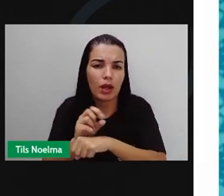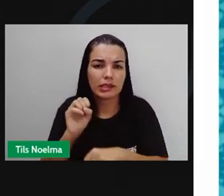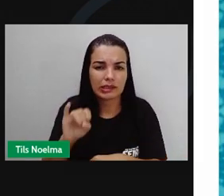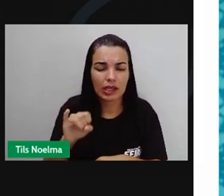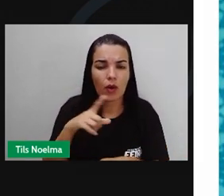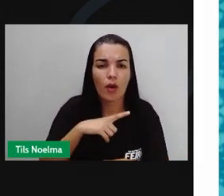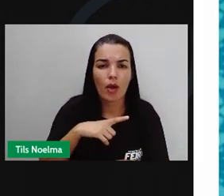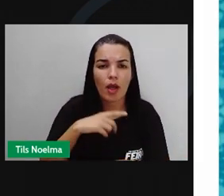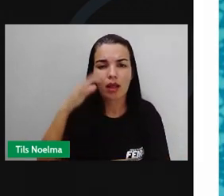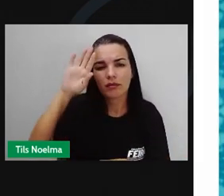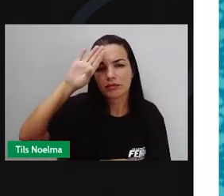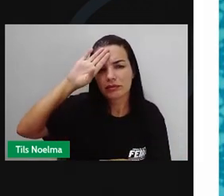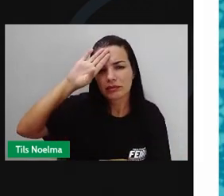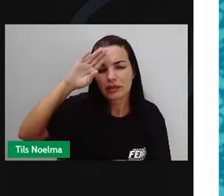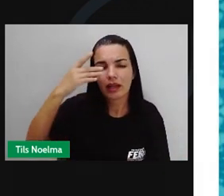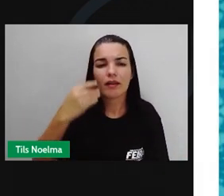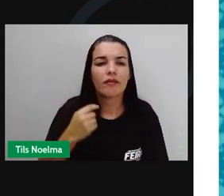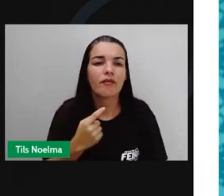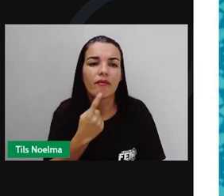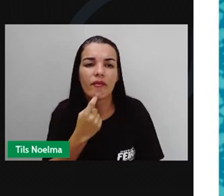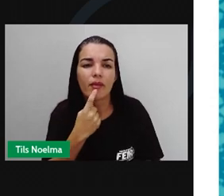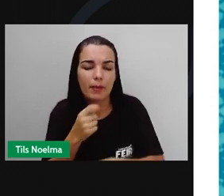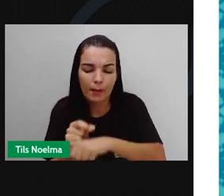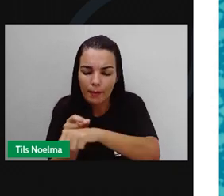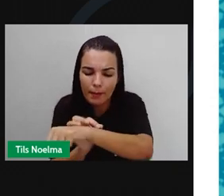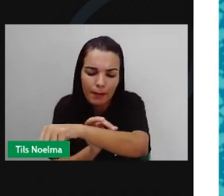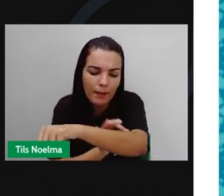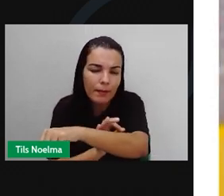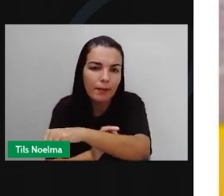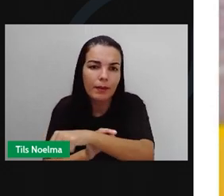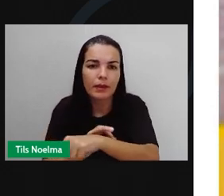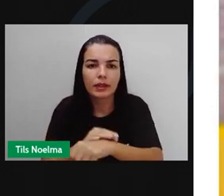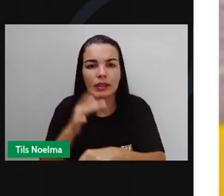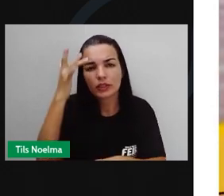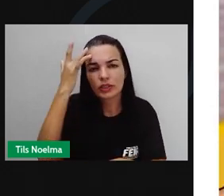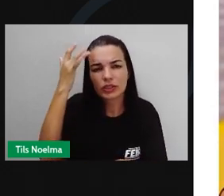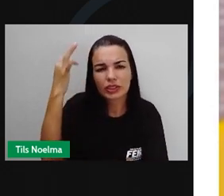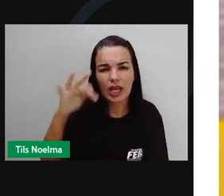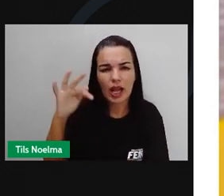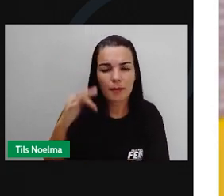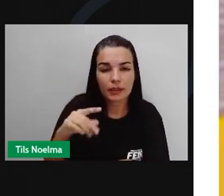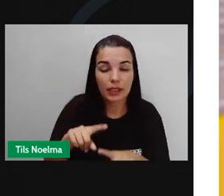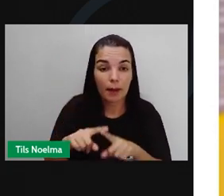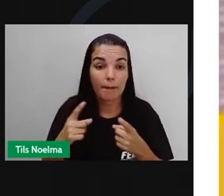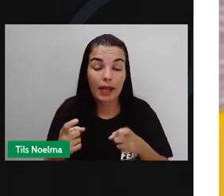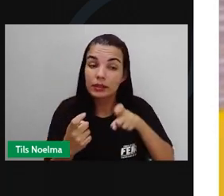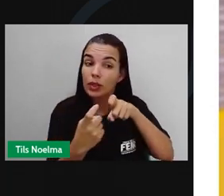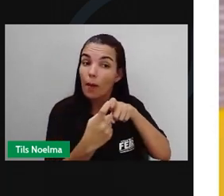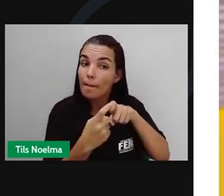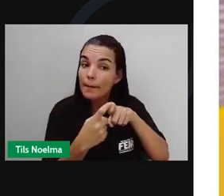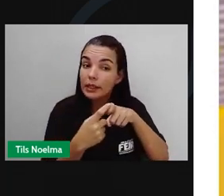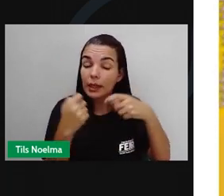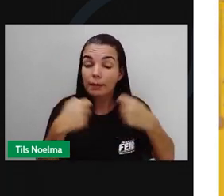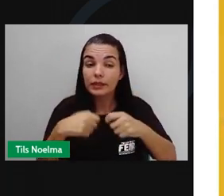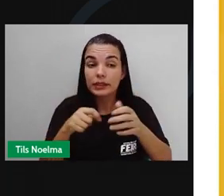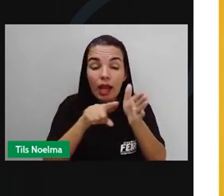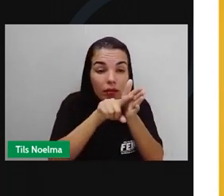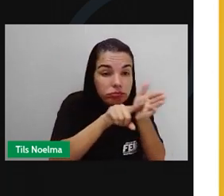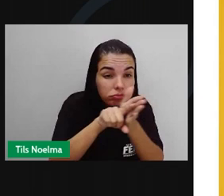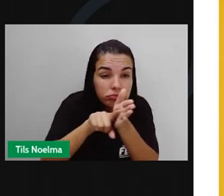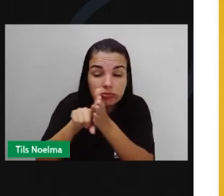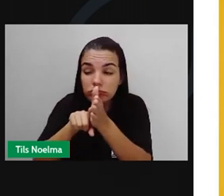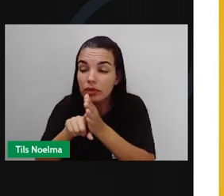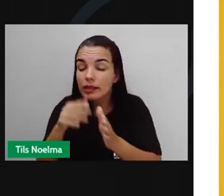de cabeça, febre e manchas vermelhas pelo corpo. Porém, somente o médico poderá examinar e